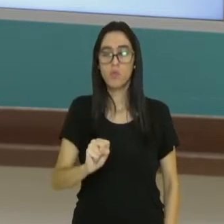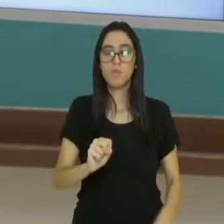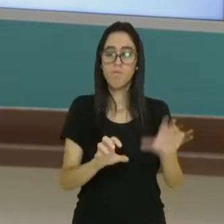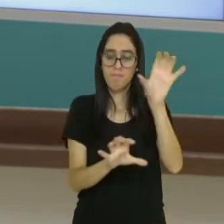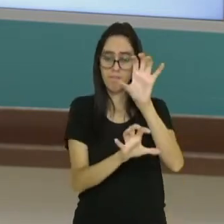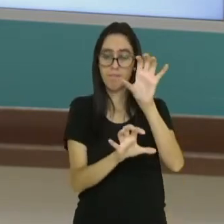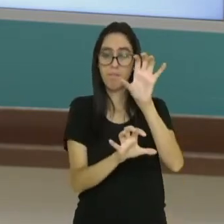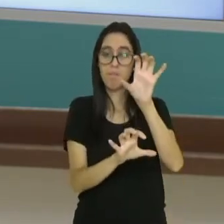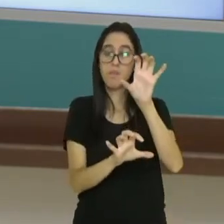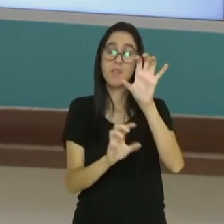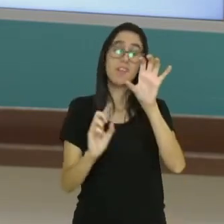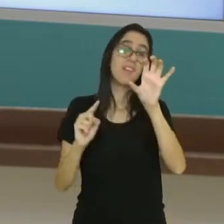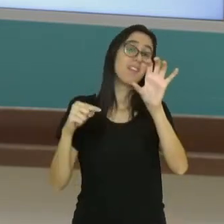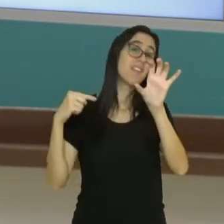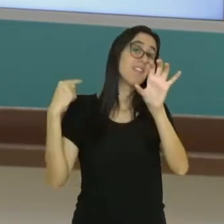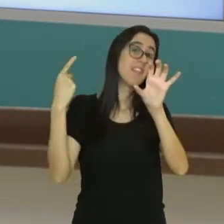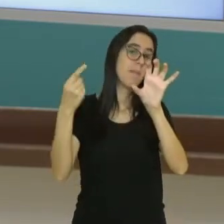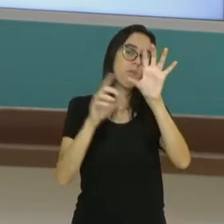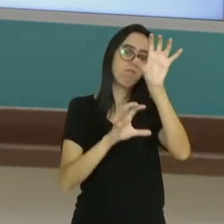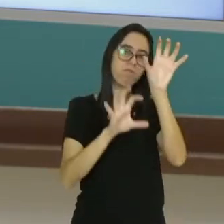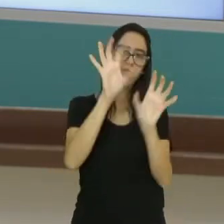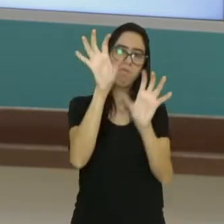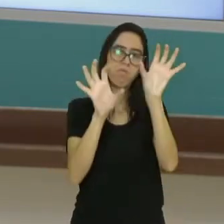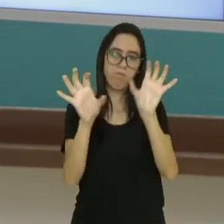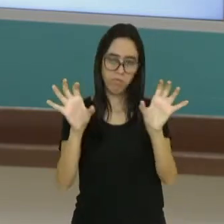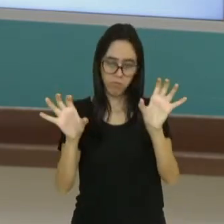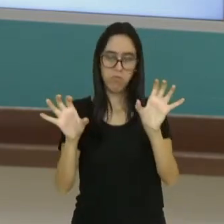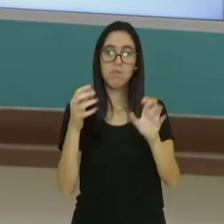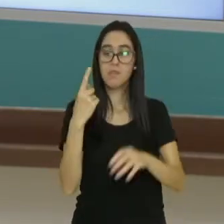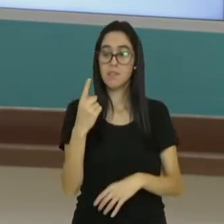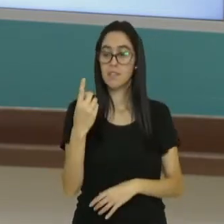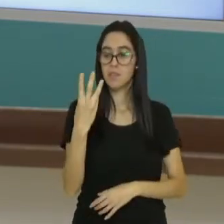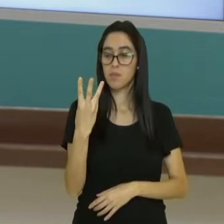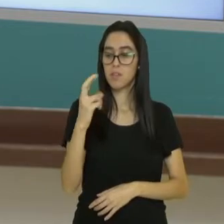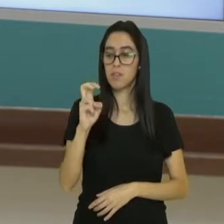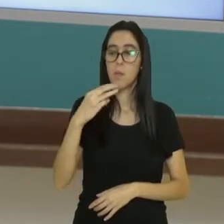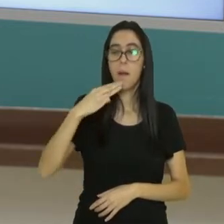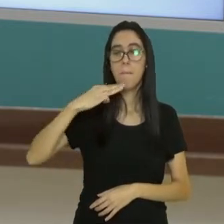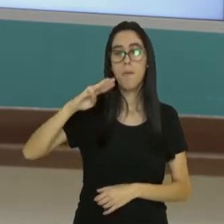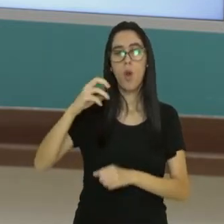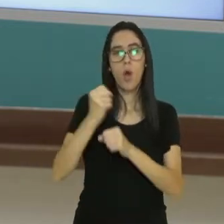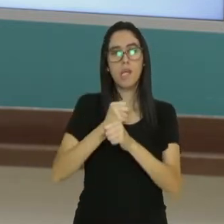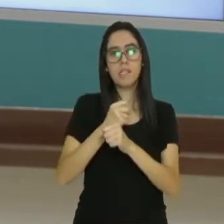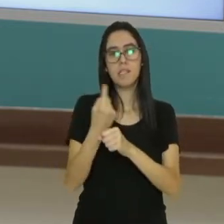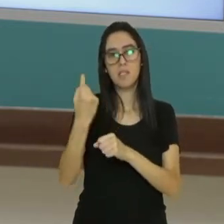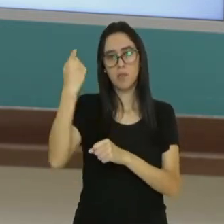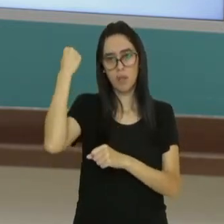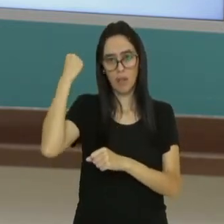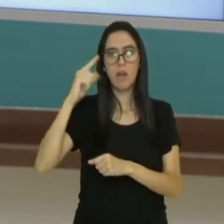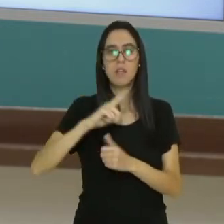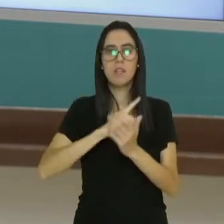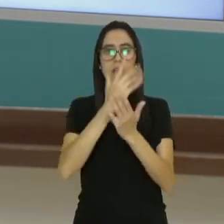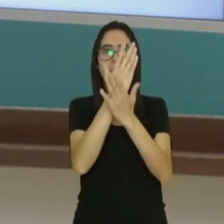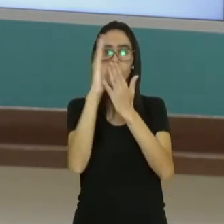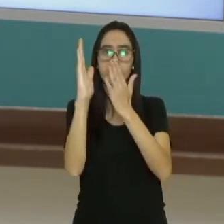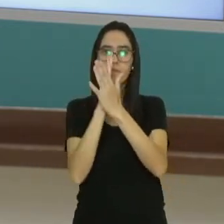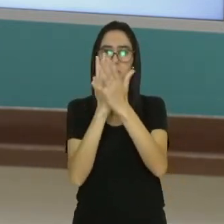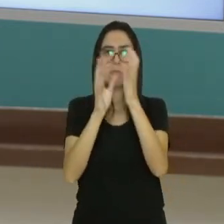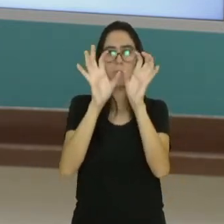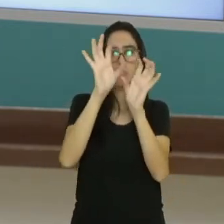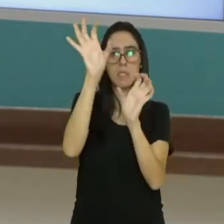aproximadamente 135 milhões de anos atrás, e aí sim vão se dividir em vários pedaços